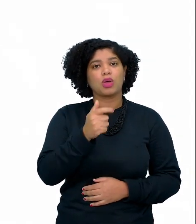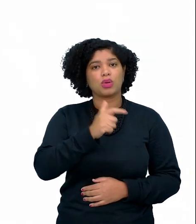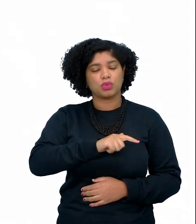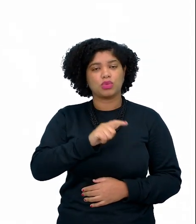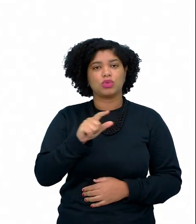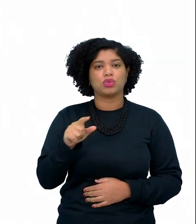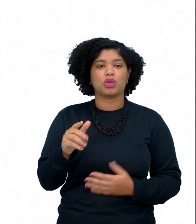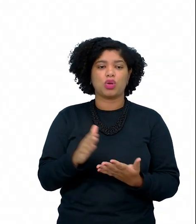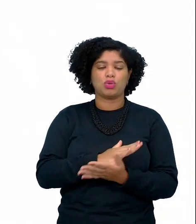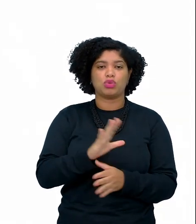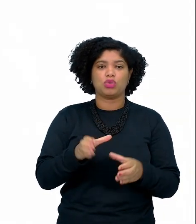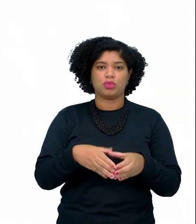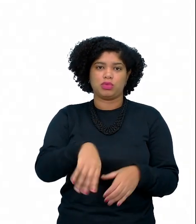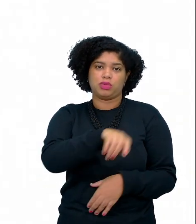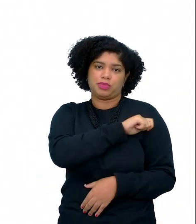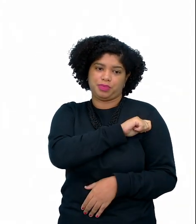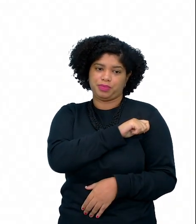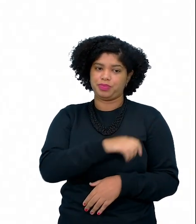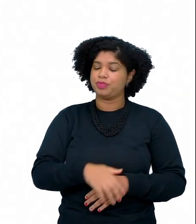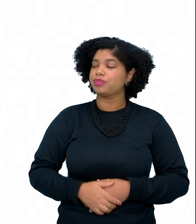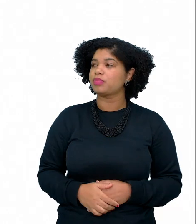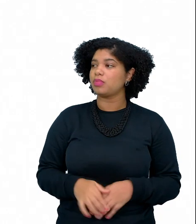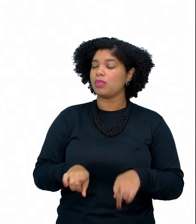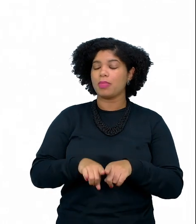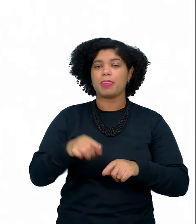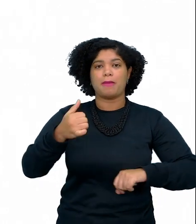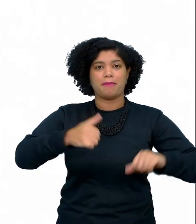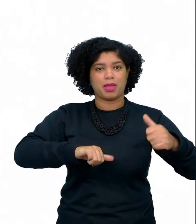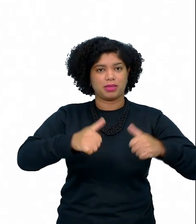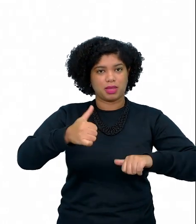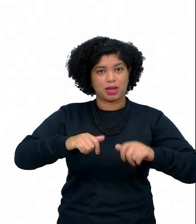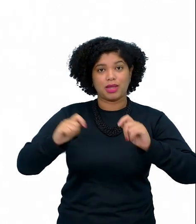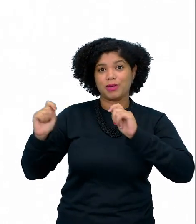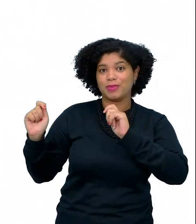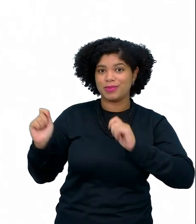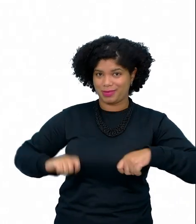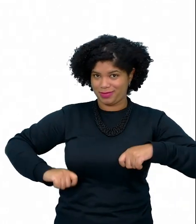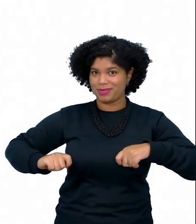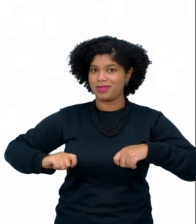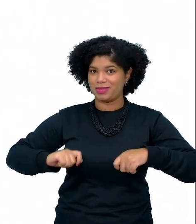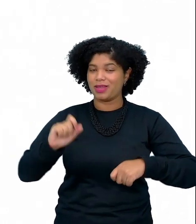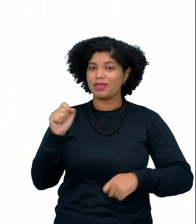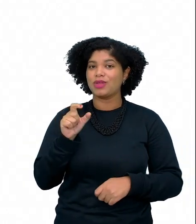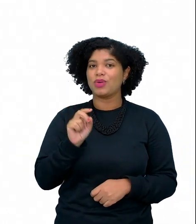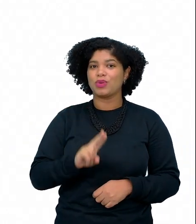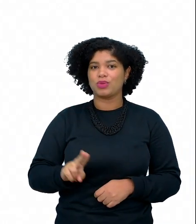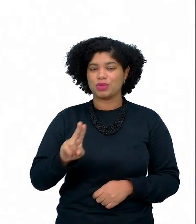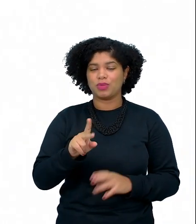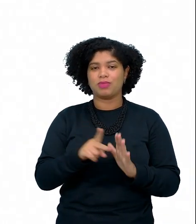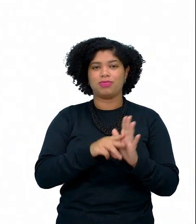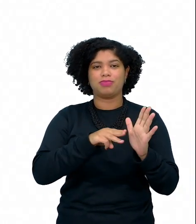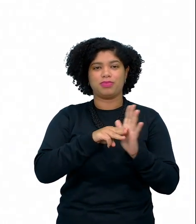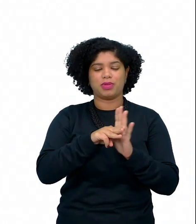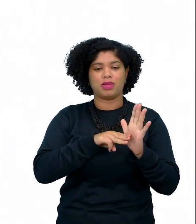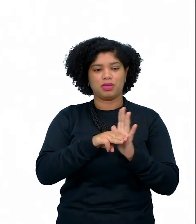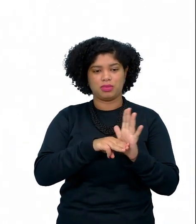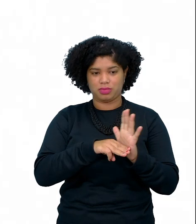com seus estudantes. Analisar a possibilidade de uso da